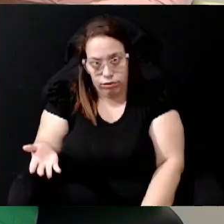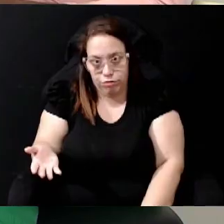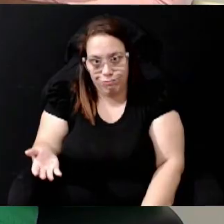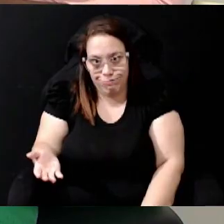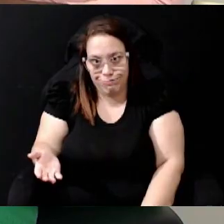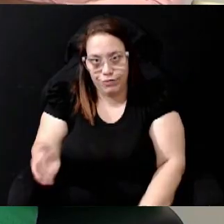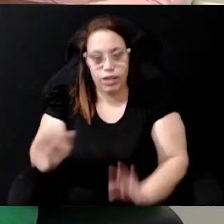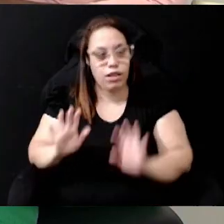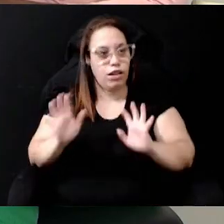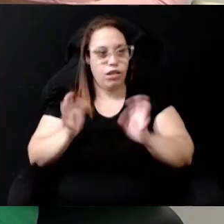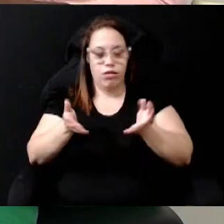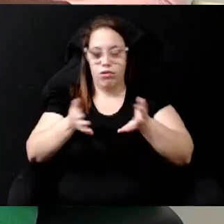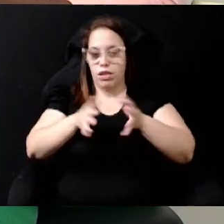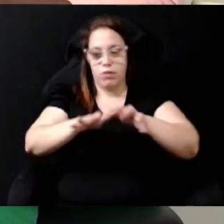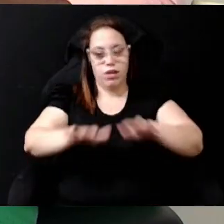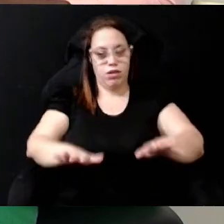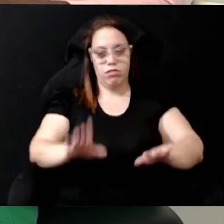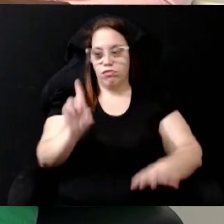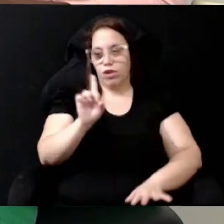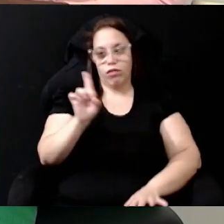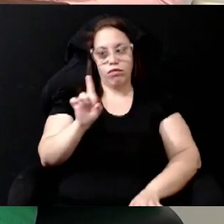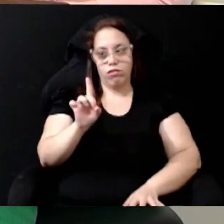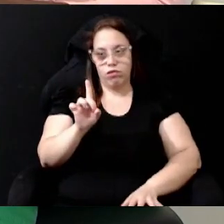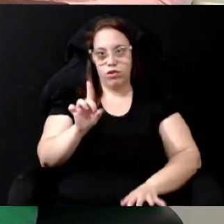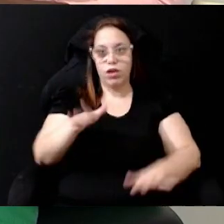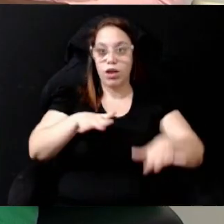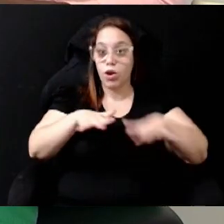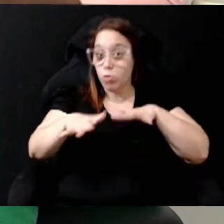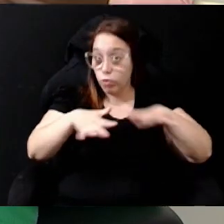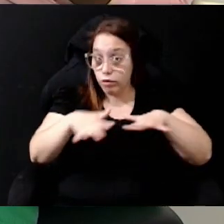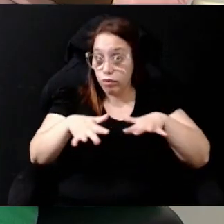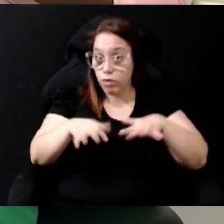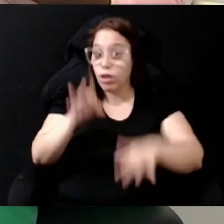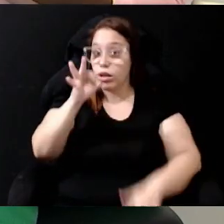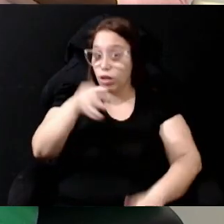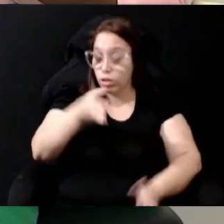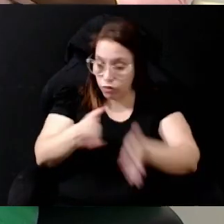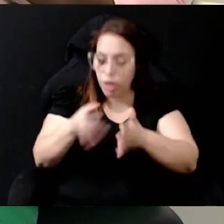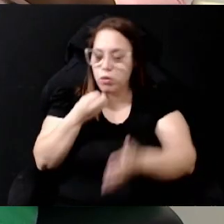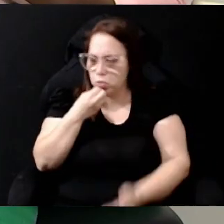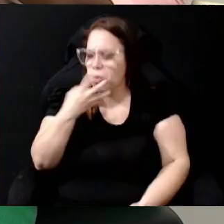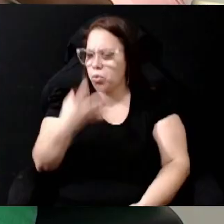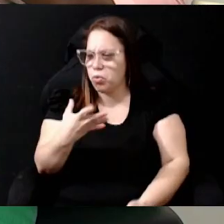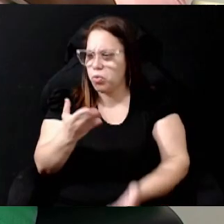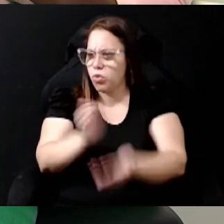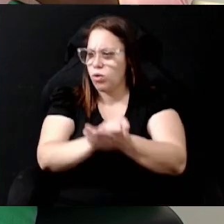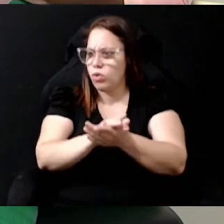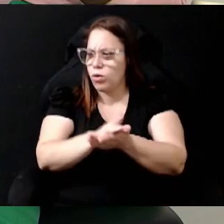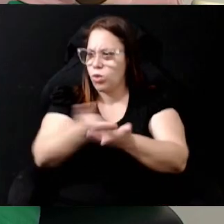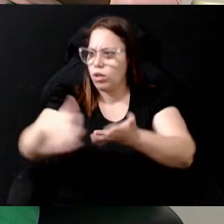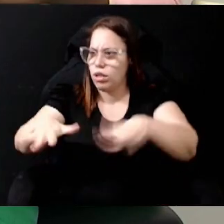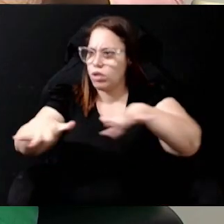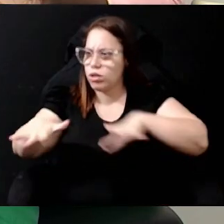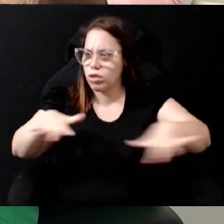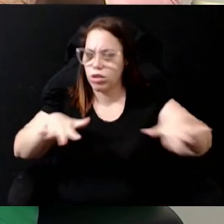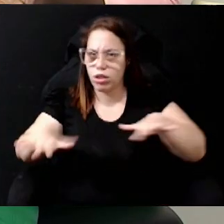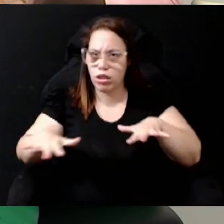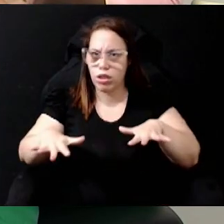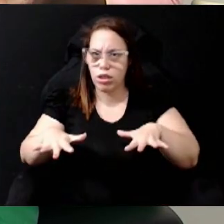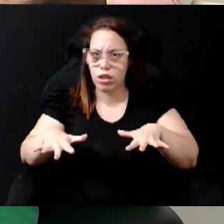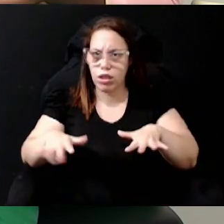dúvida. Então muitas pessoas não estão dispostas a perder esses privilégios, né? Então, é esse movimento. Mas eu acho que a gente está no caminho bom, que é de